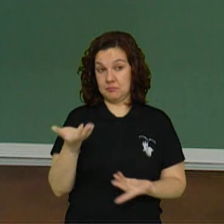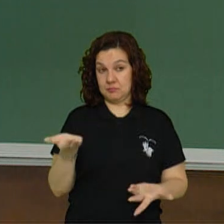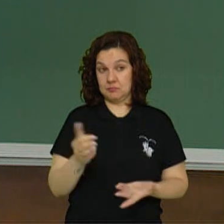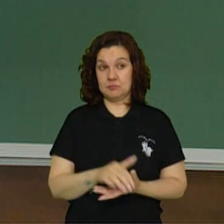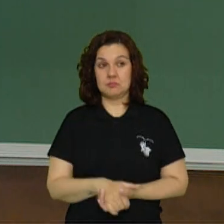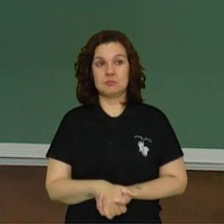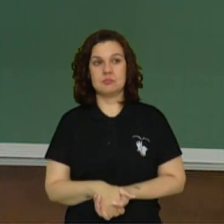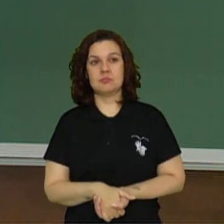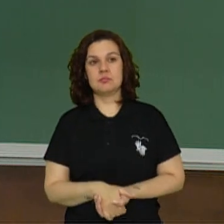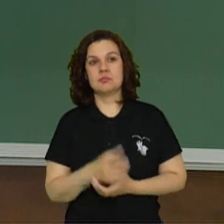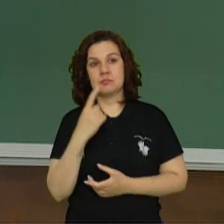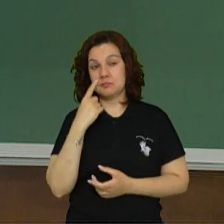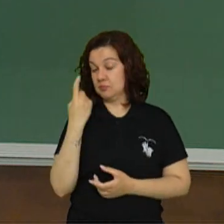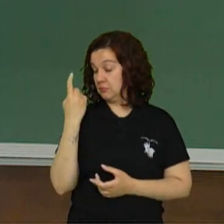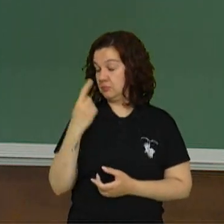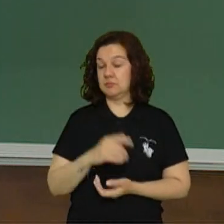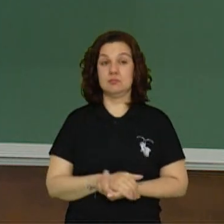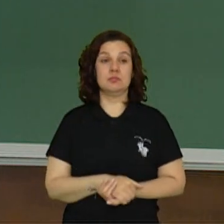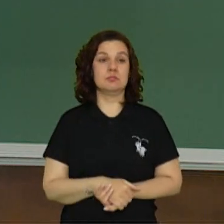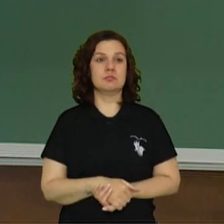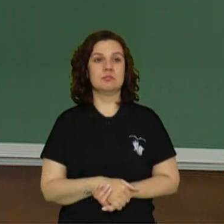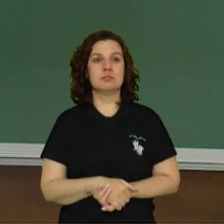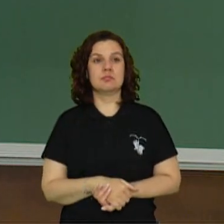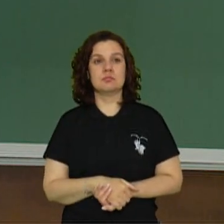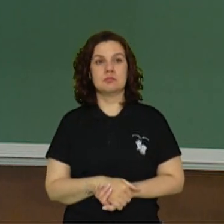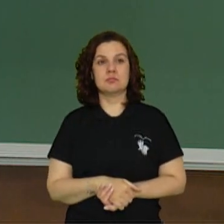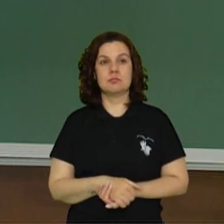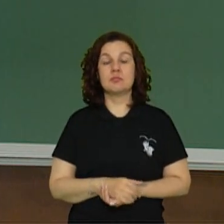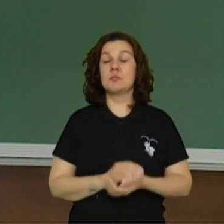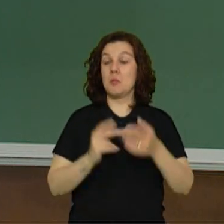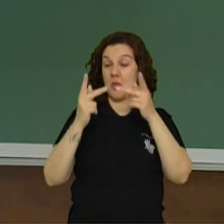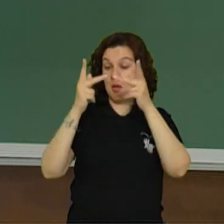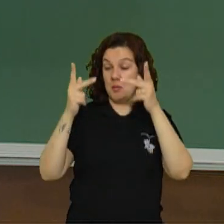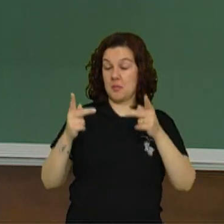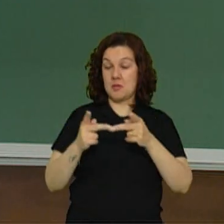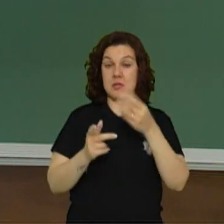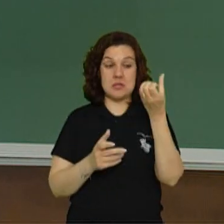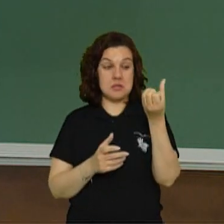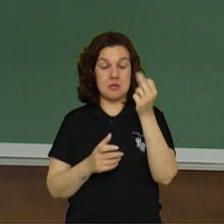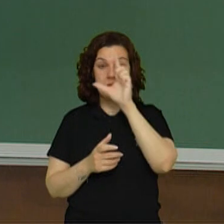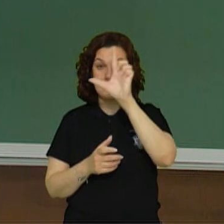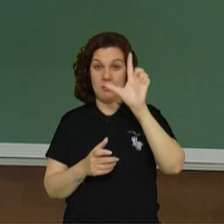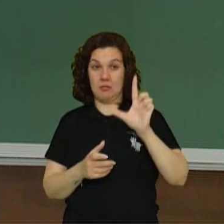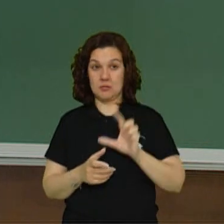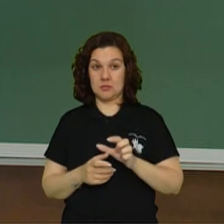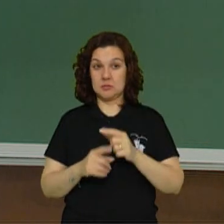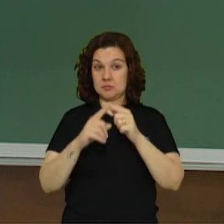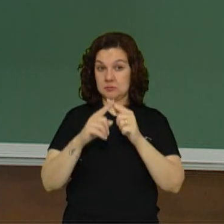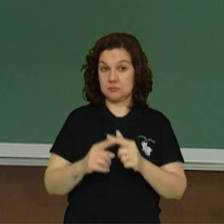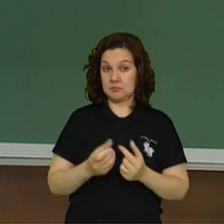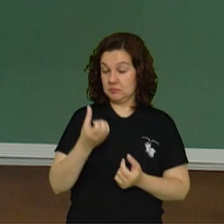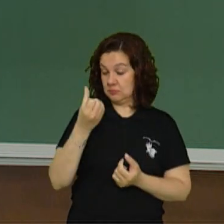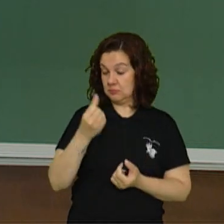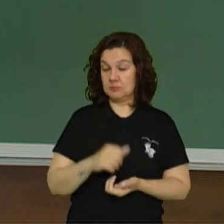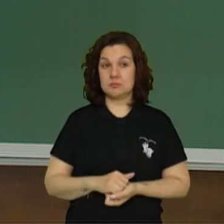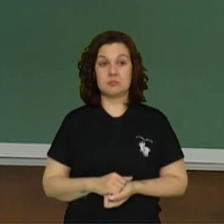a medida do perímetro, não é isso? O perímetro do hexágono, 6 lados, multiplicando por